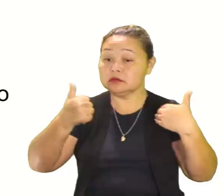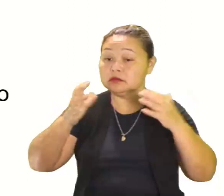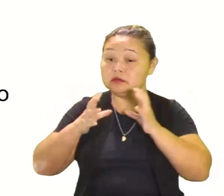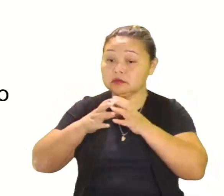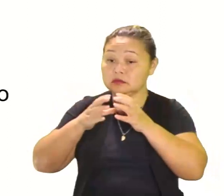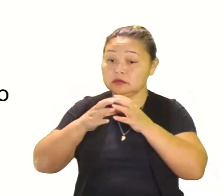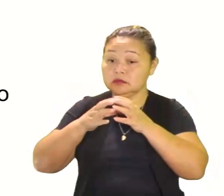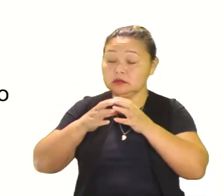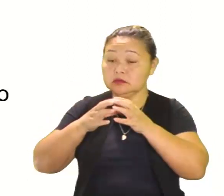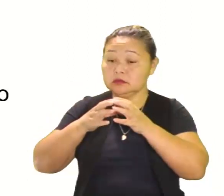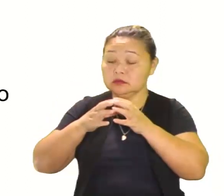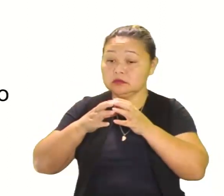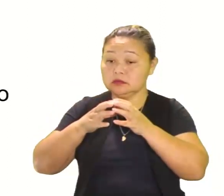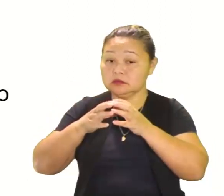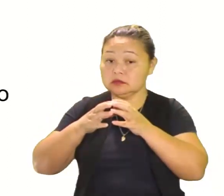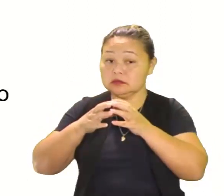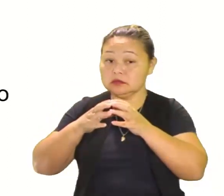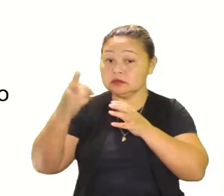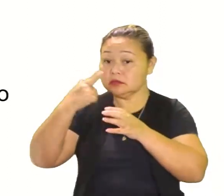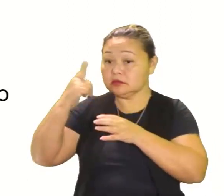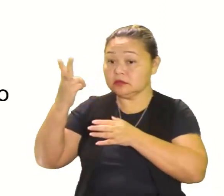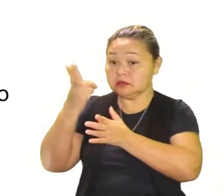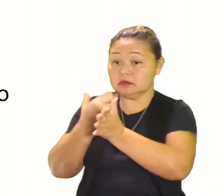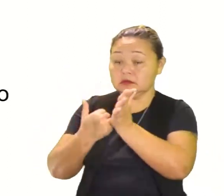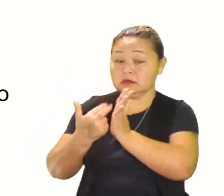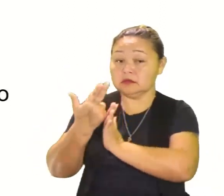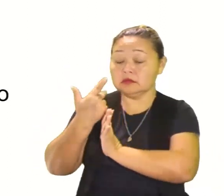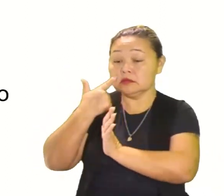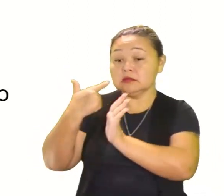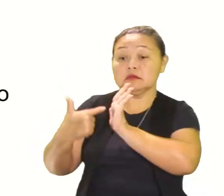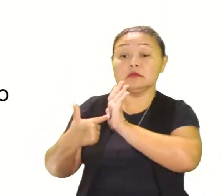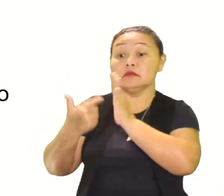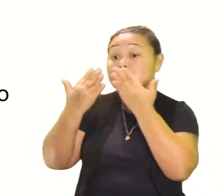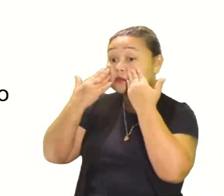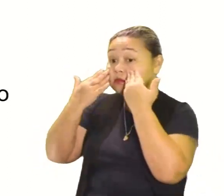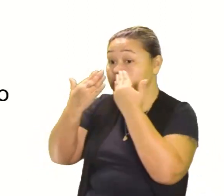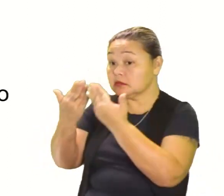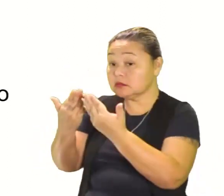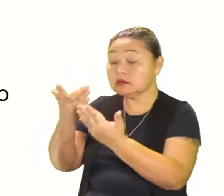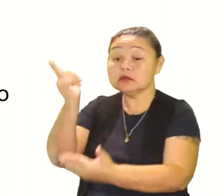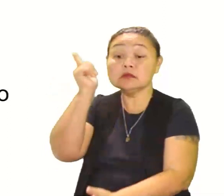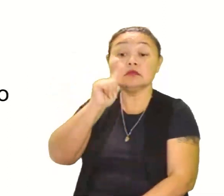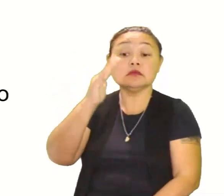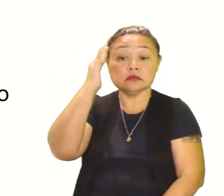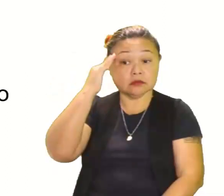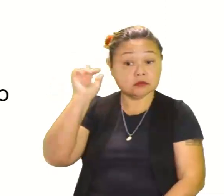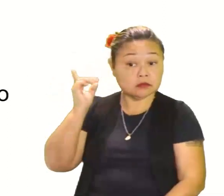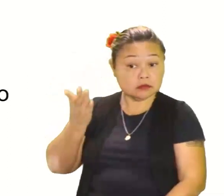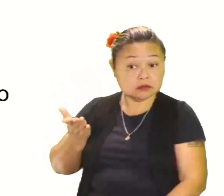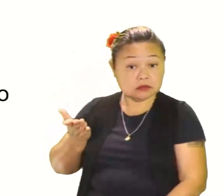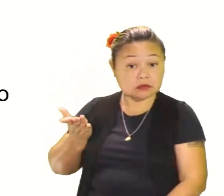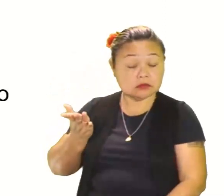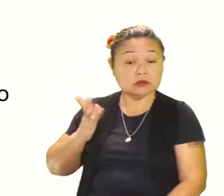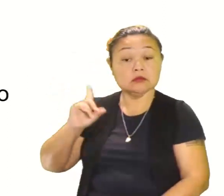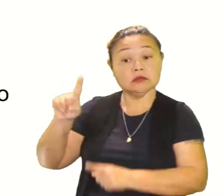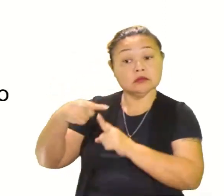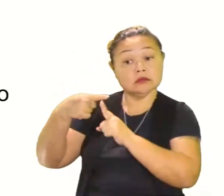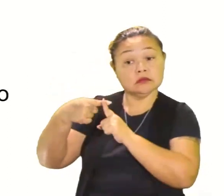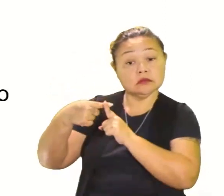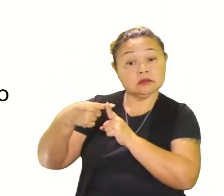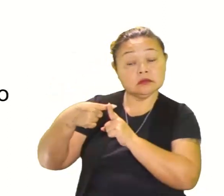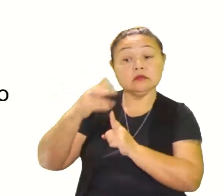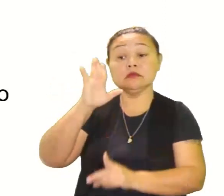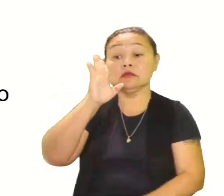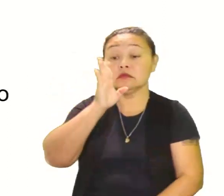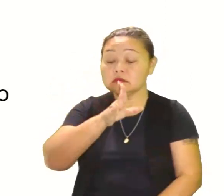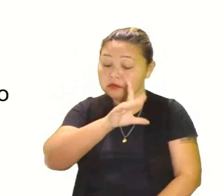o primeiro ponto, tá? Esse esboço gráfico aqui é justamente para enxergar se você consegue entender isso. O positivo